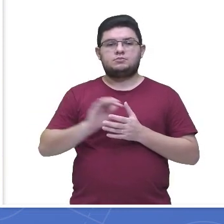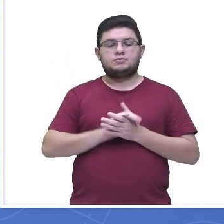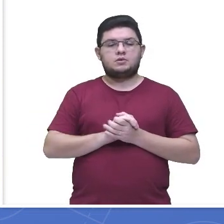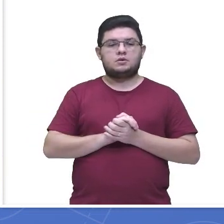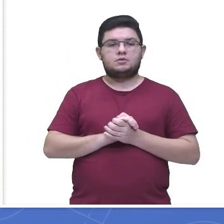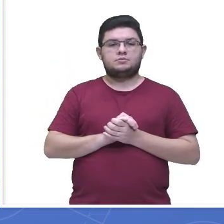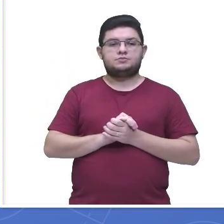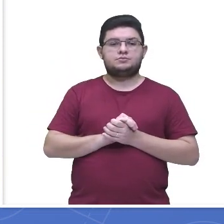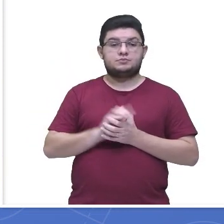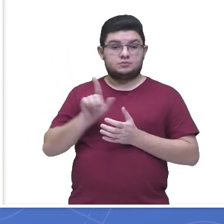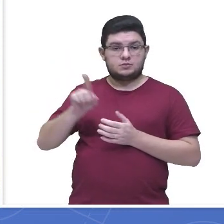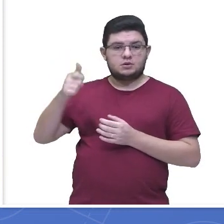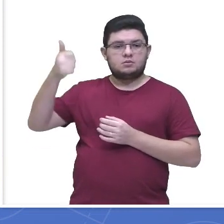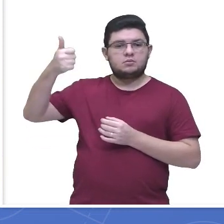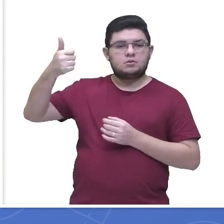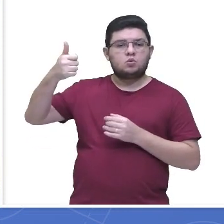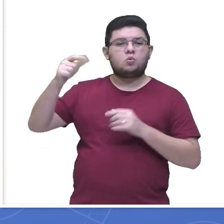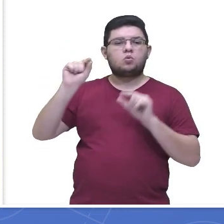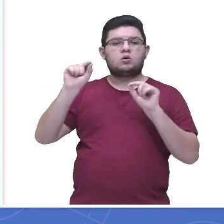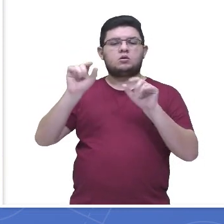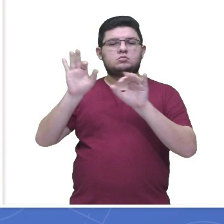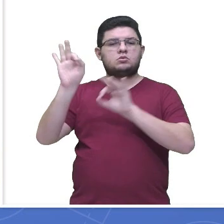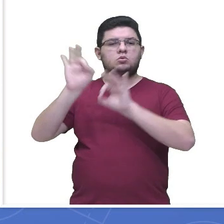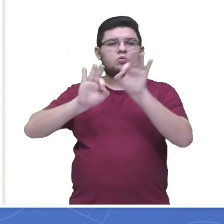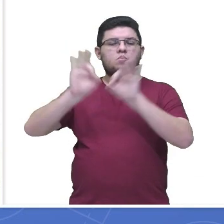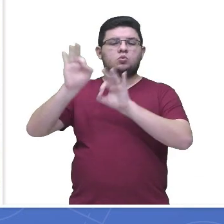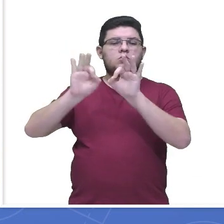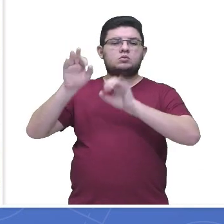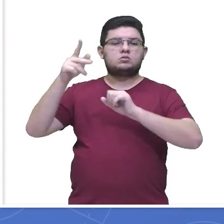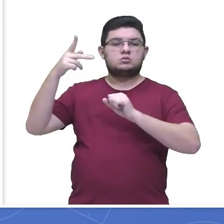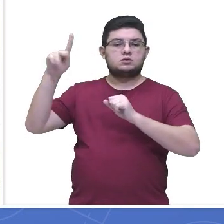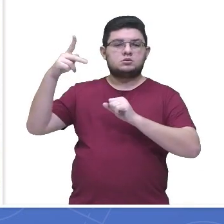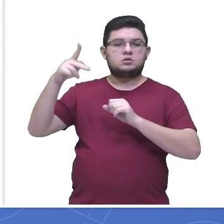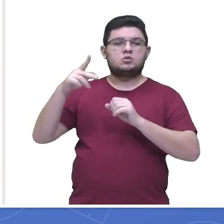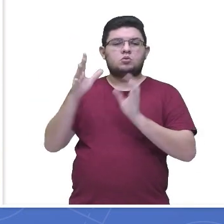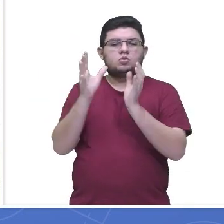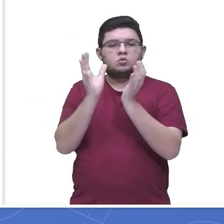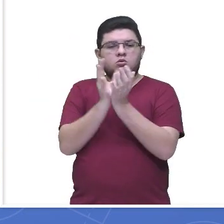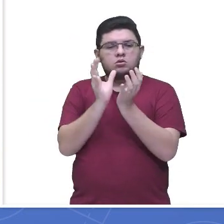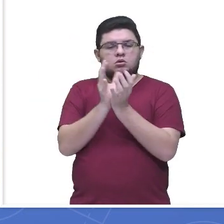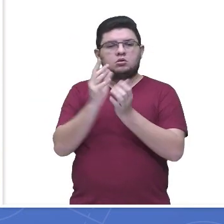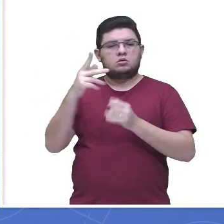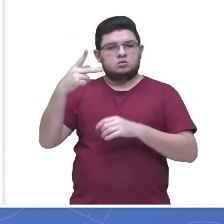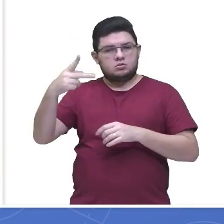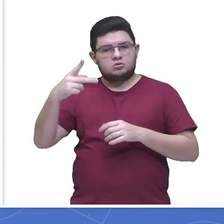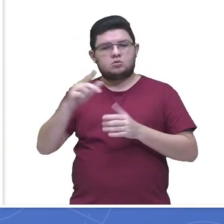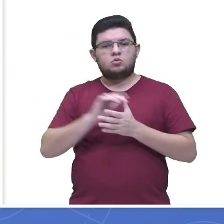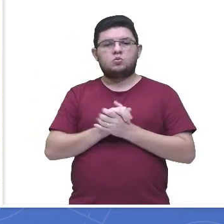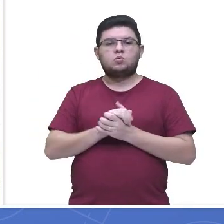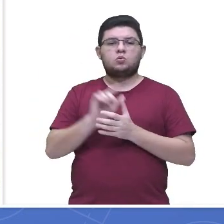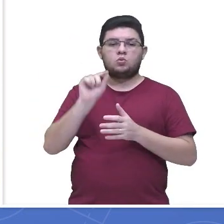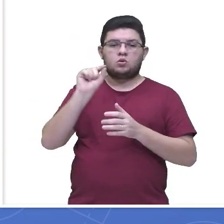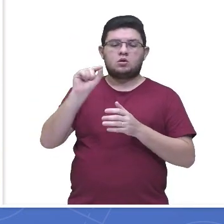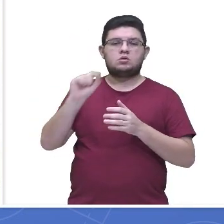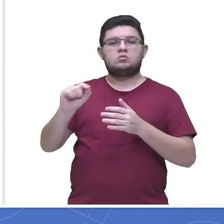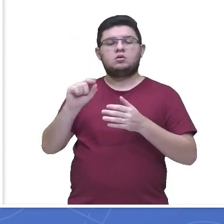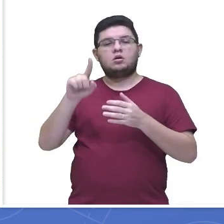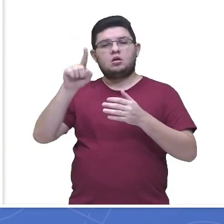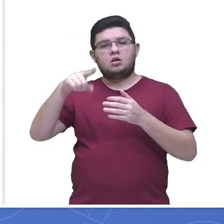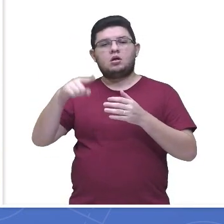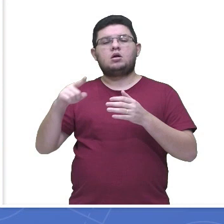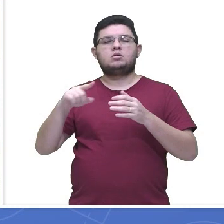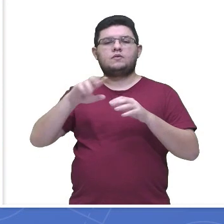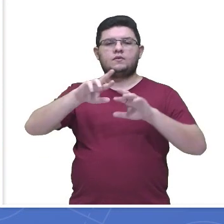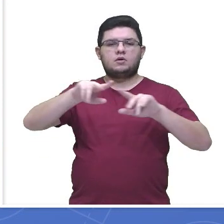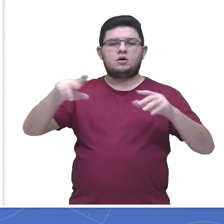primeiro, considerando o nível de organização dos protozoários, pode-se afirmar corretamente que são seres acelulares como os vírus. Não, o